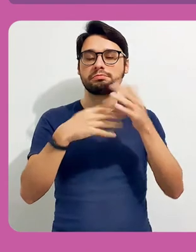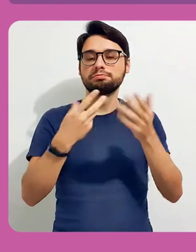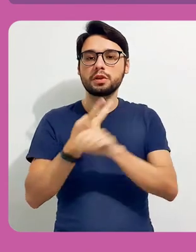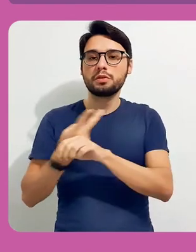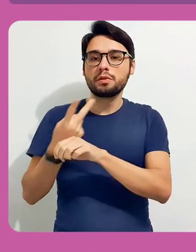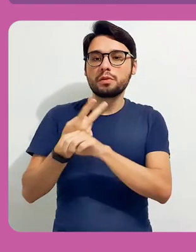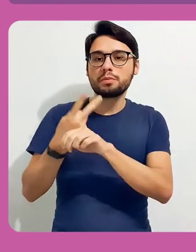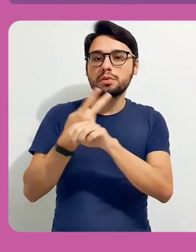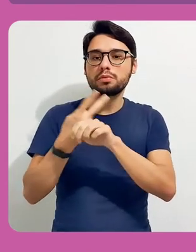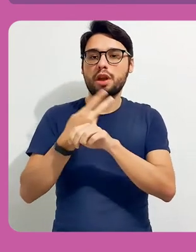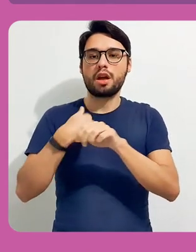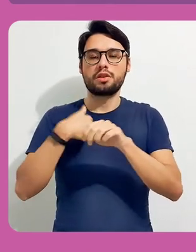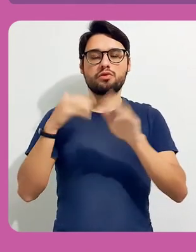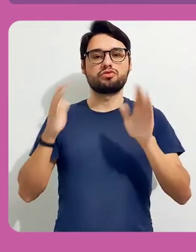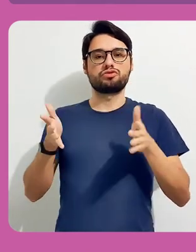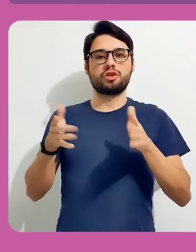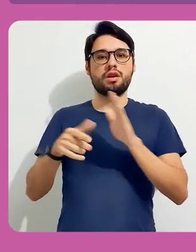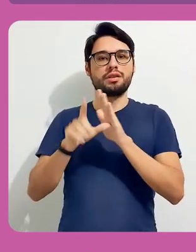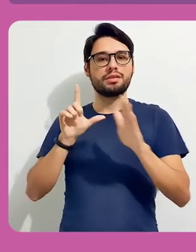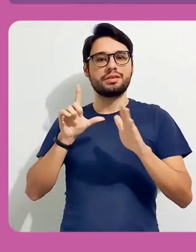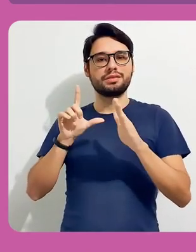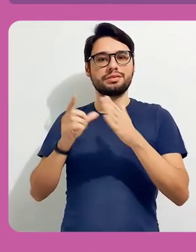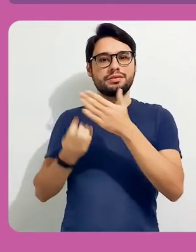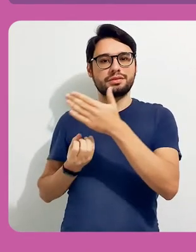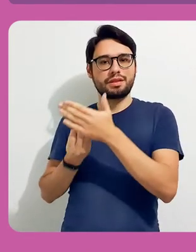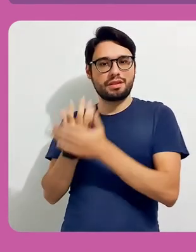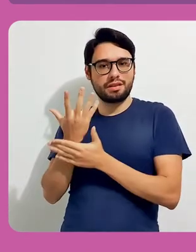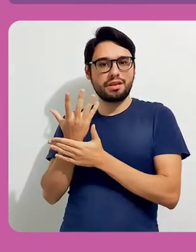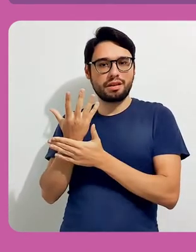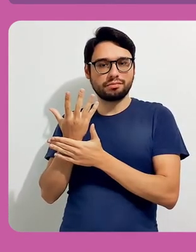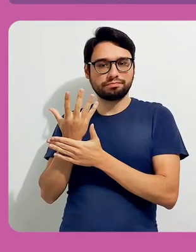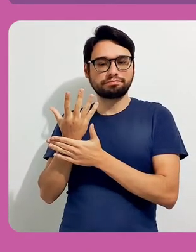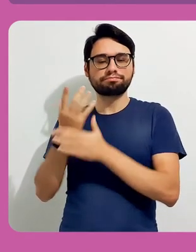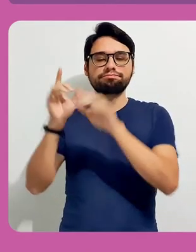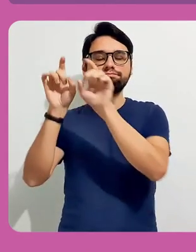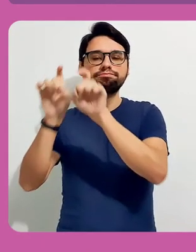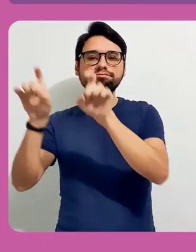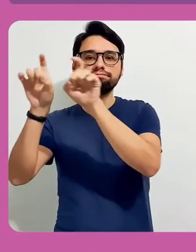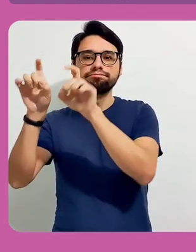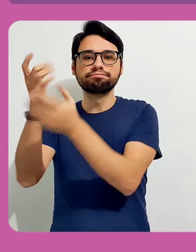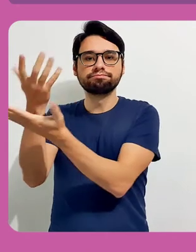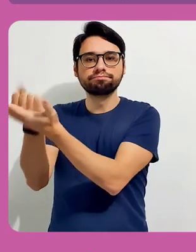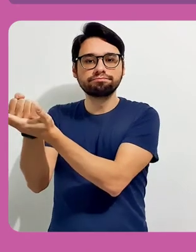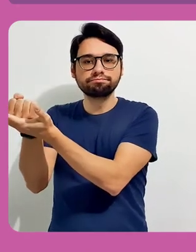que eu criei anteriormente, tá? Criei aqui um arquivo